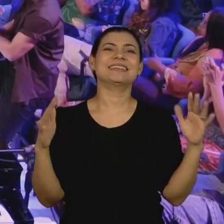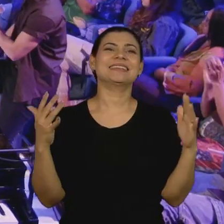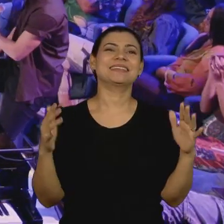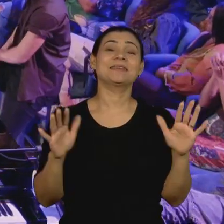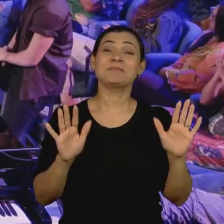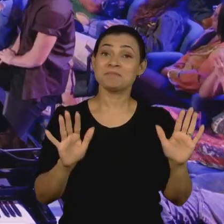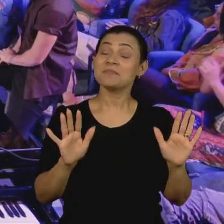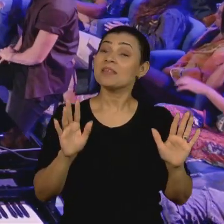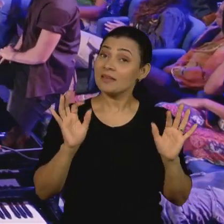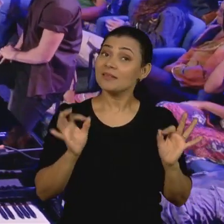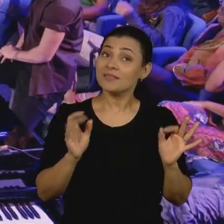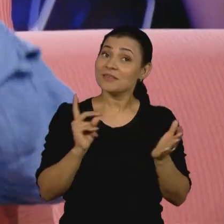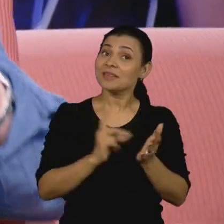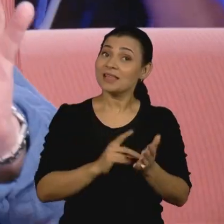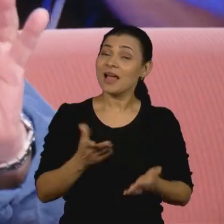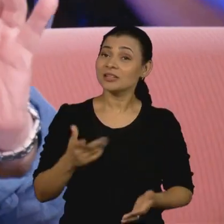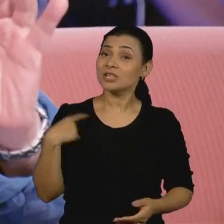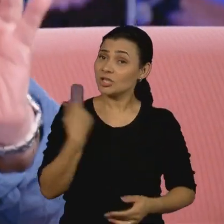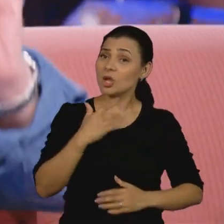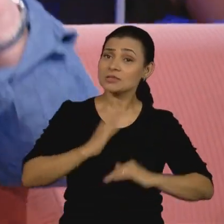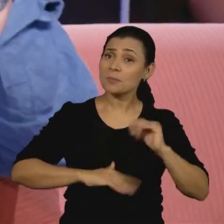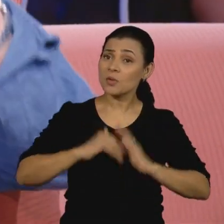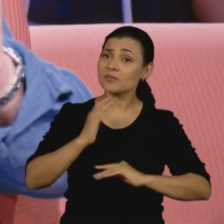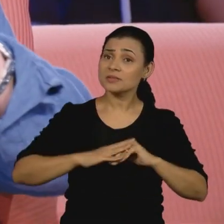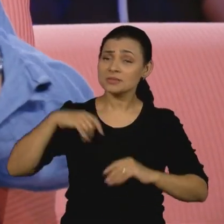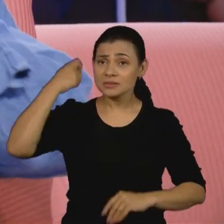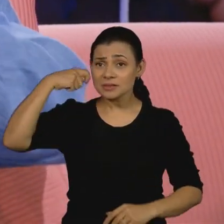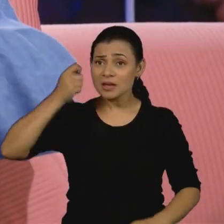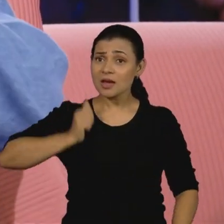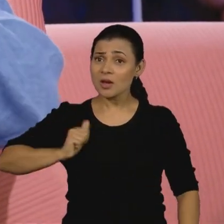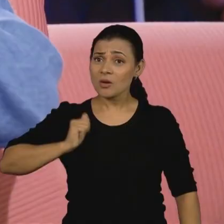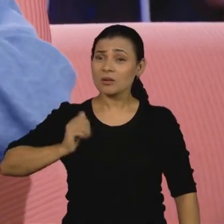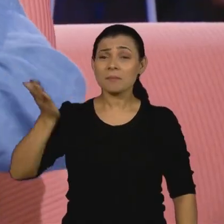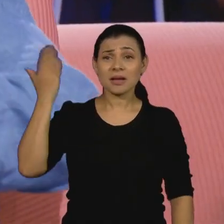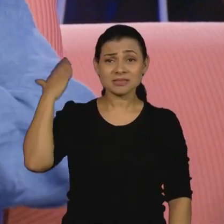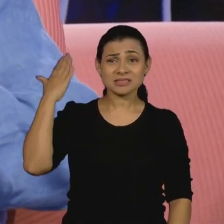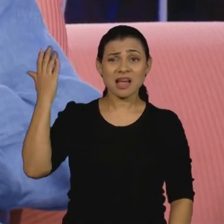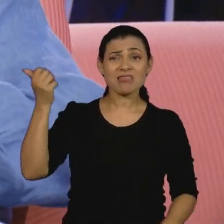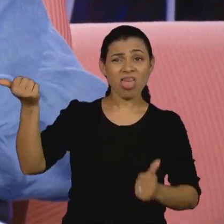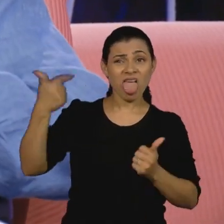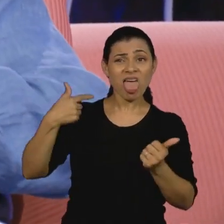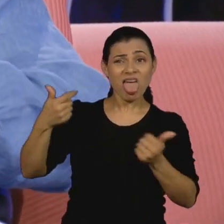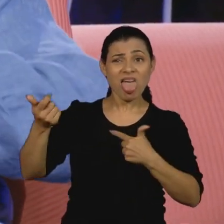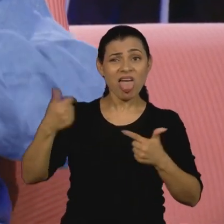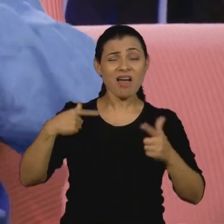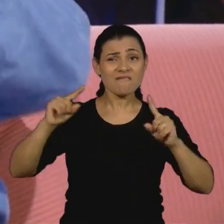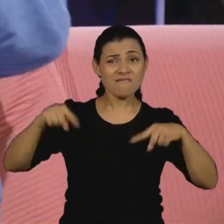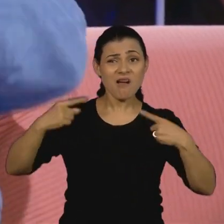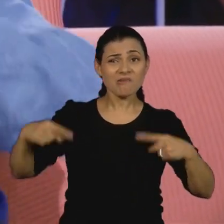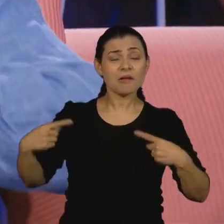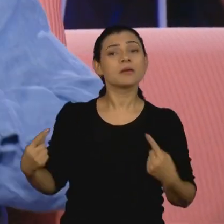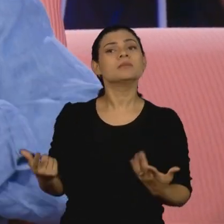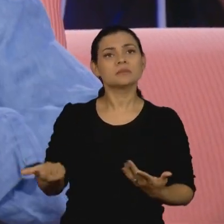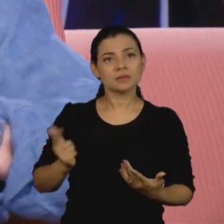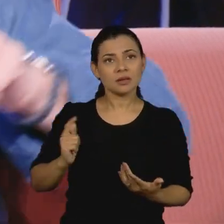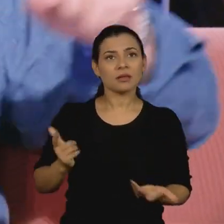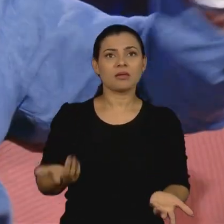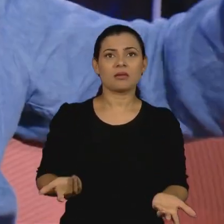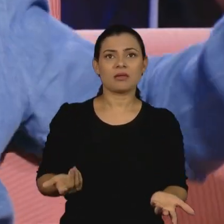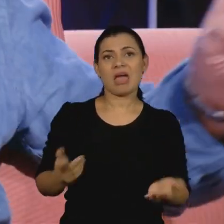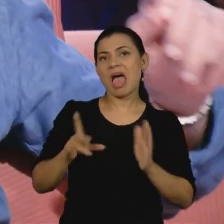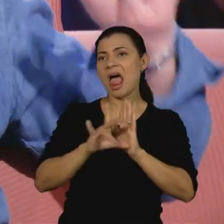Não, Chalita, a nossa profissão foi muito avacalhada. Né? Lei